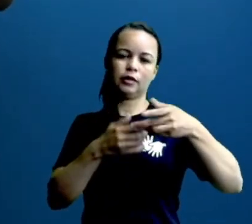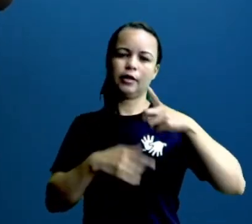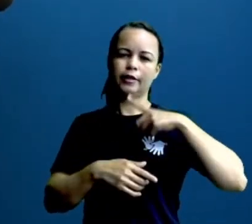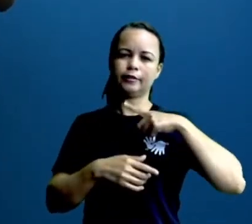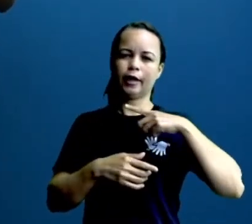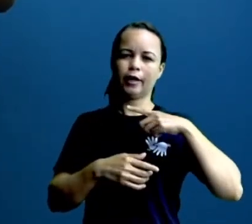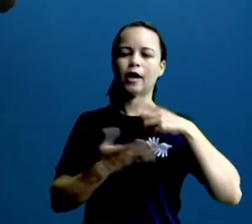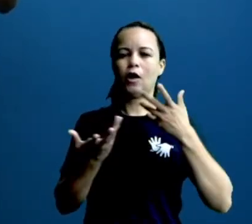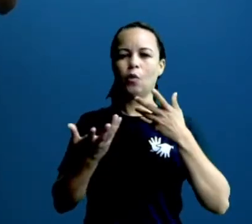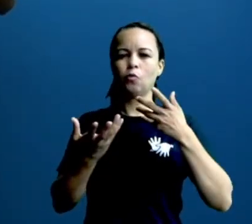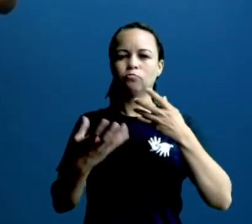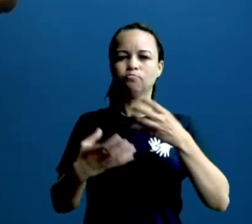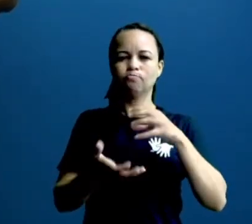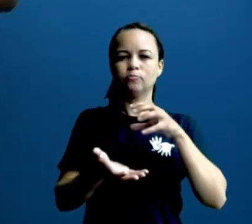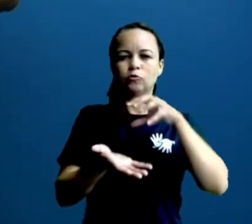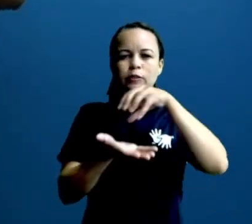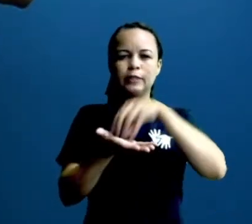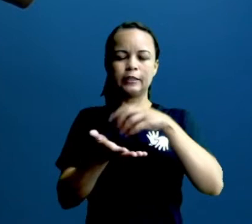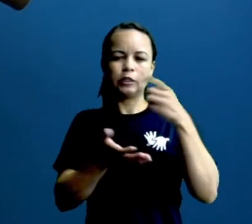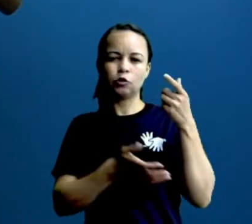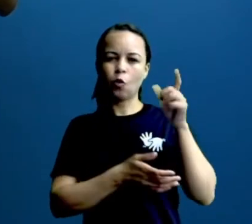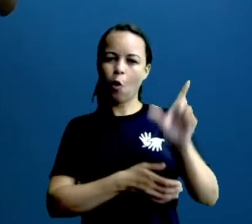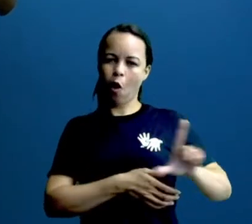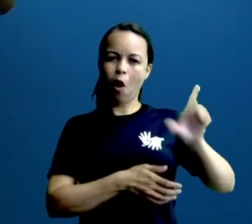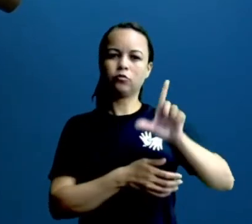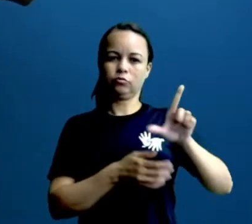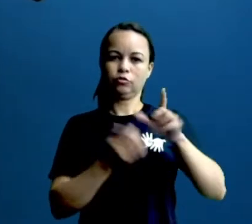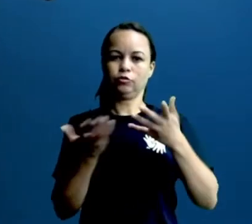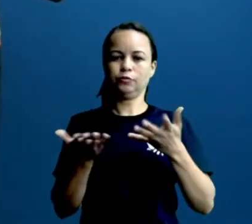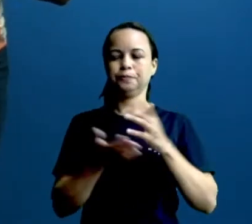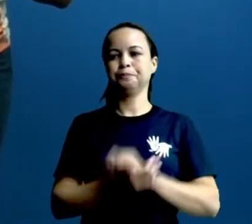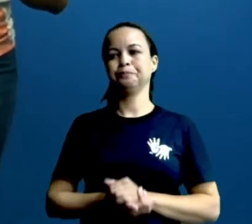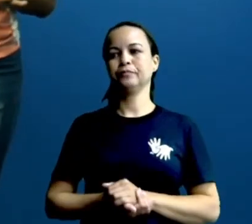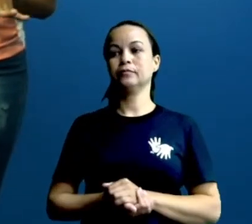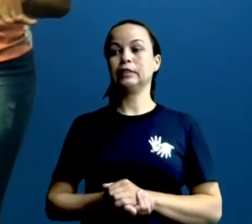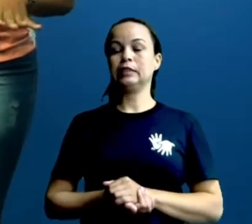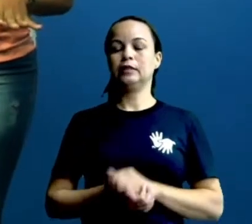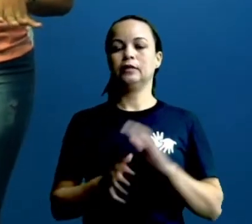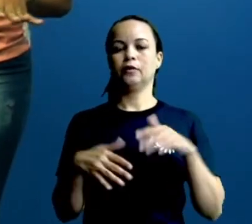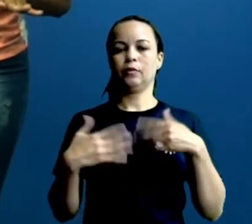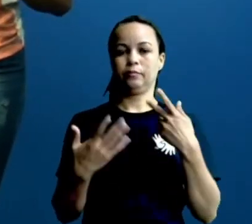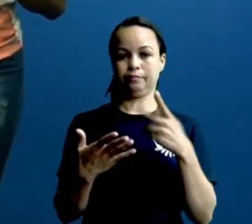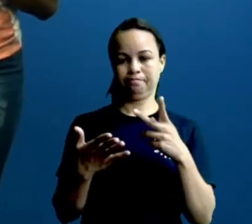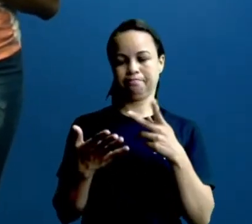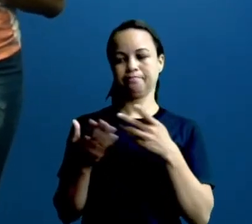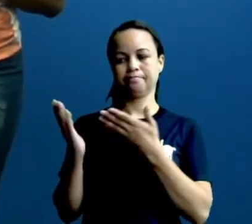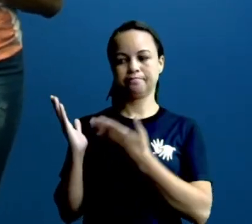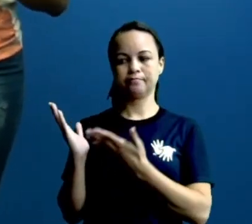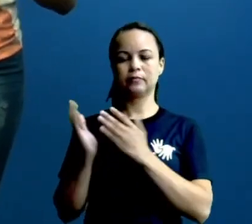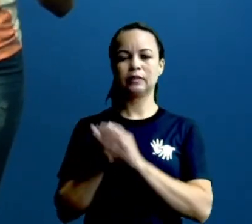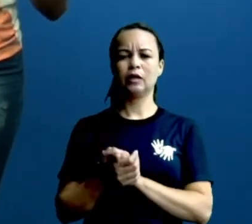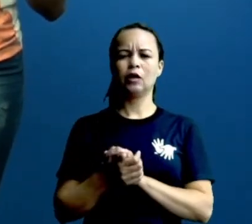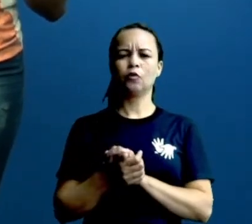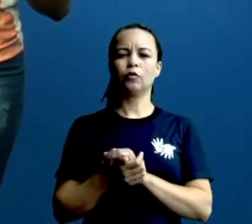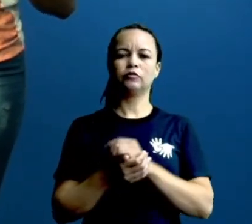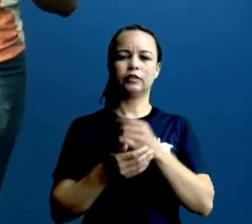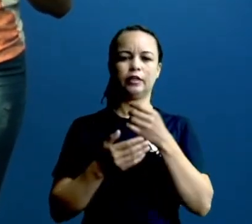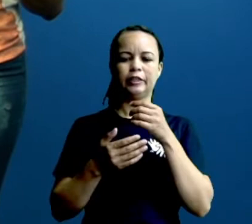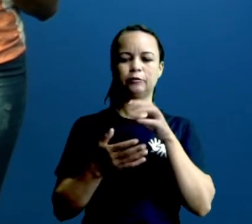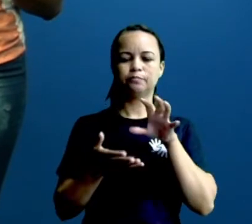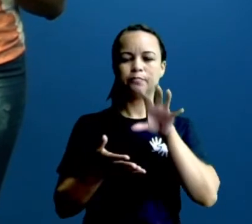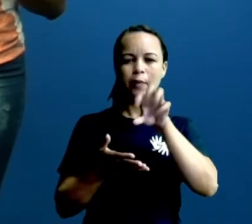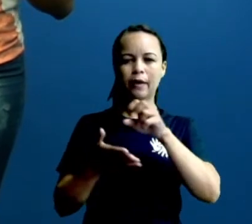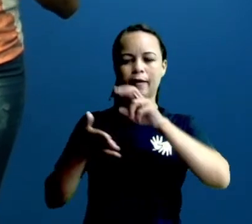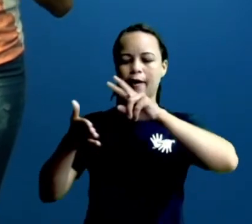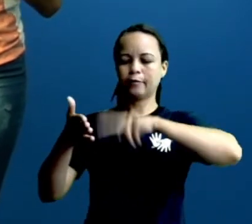sentido lógico? Entenderam? Bom, é por esse caminho aí, gente. Quando vocês pegarem textos, vocês já